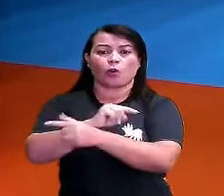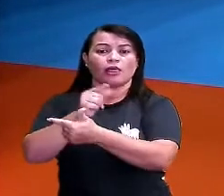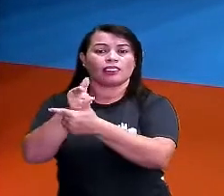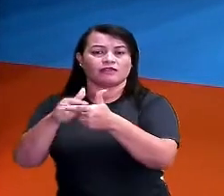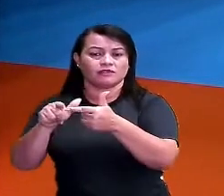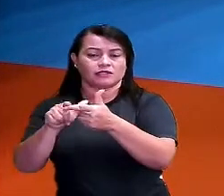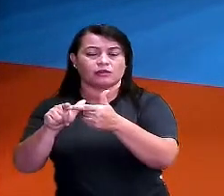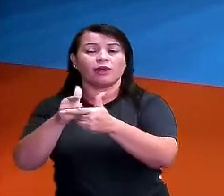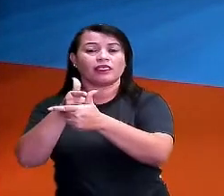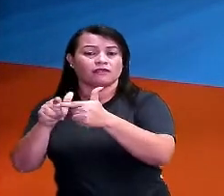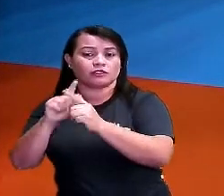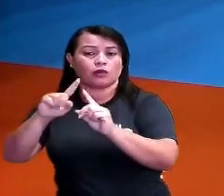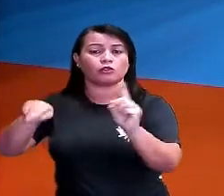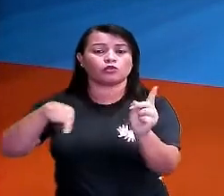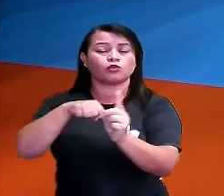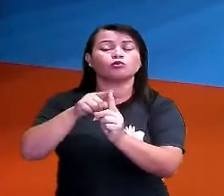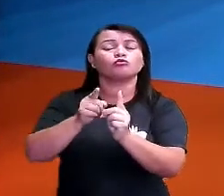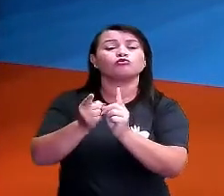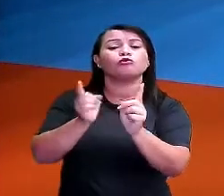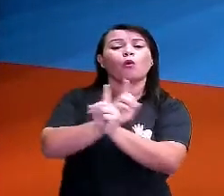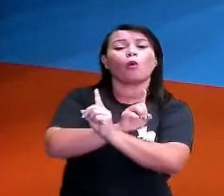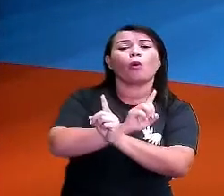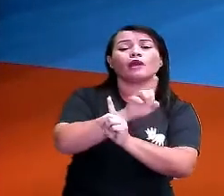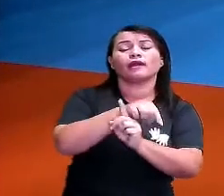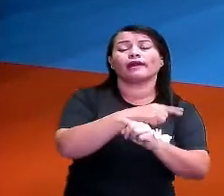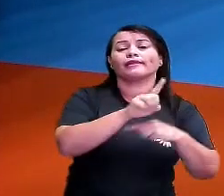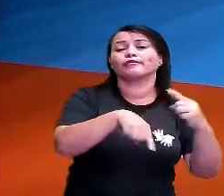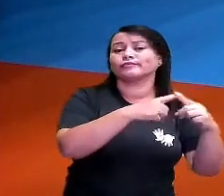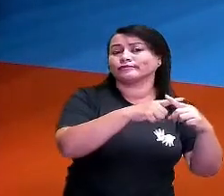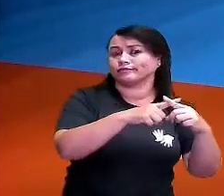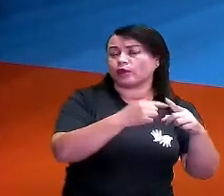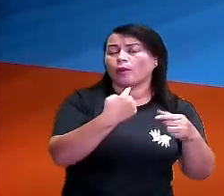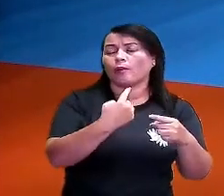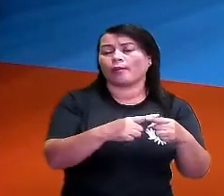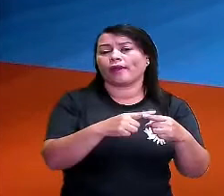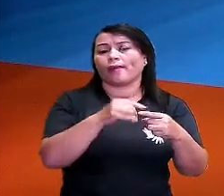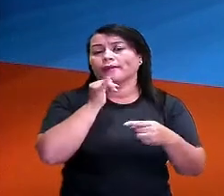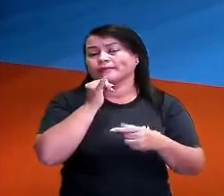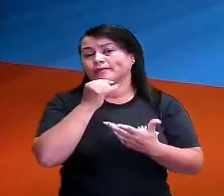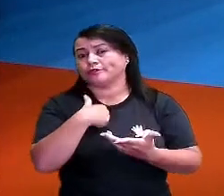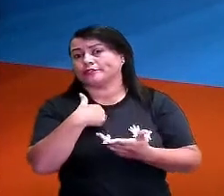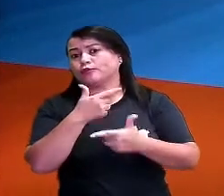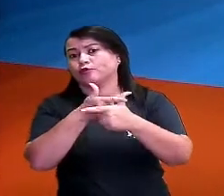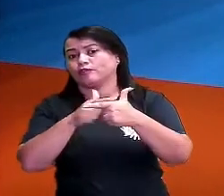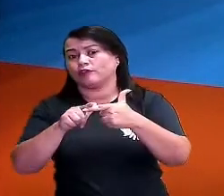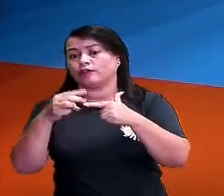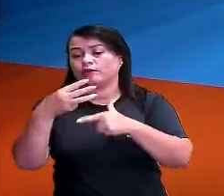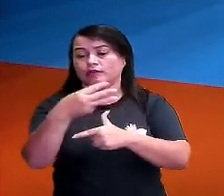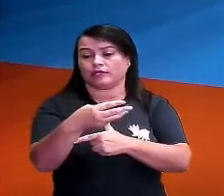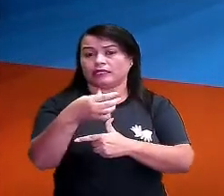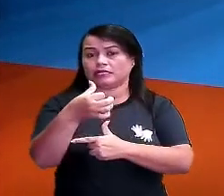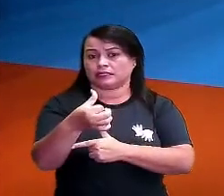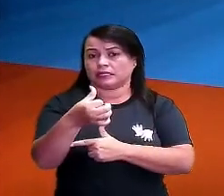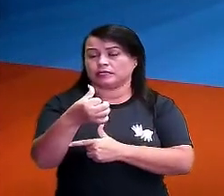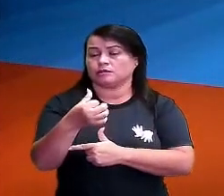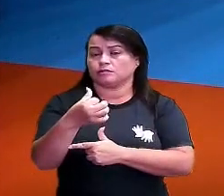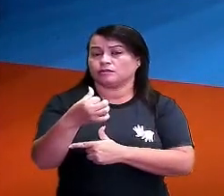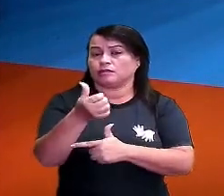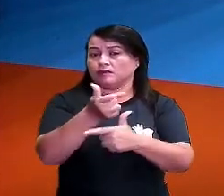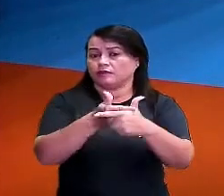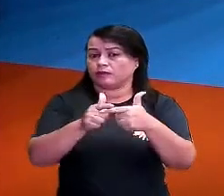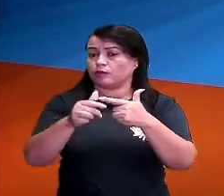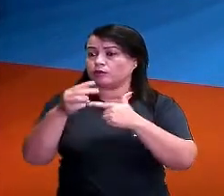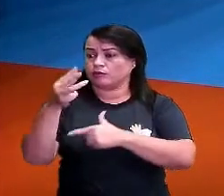a divisão ser inversa da multiplicação? Porque, vejam, se eu estou dividindo 36 por 3, eu vou ter um valor